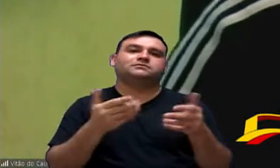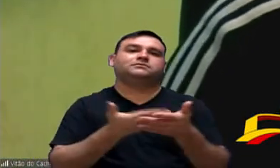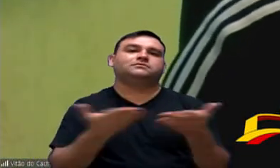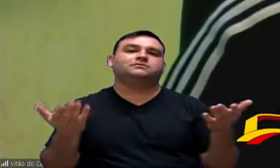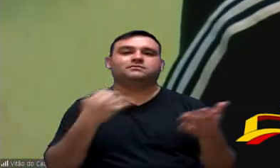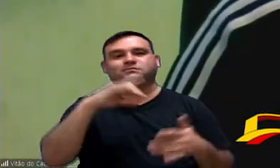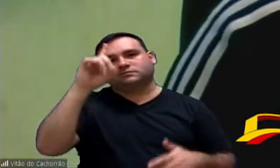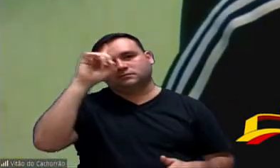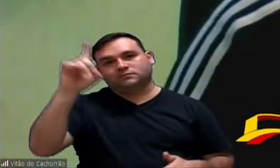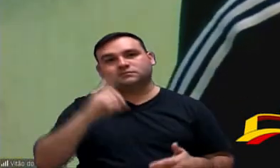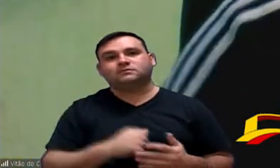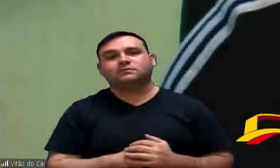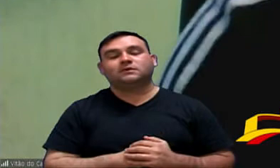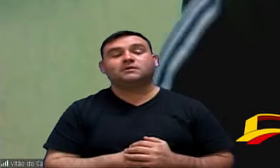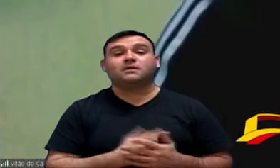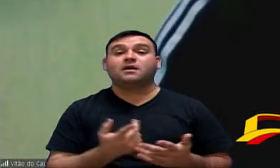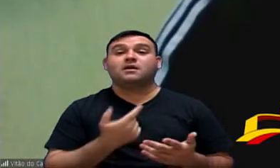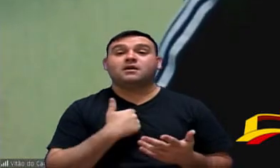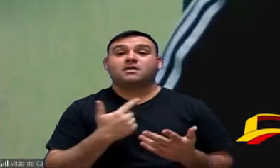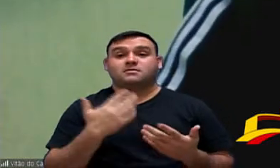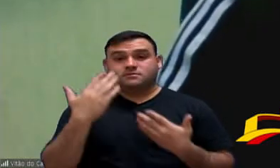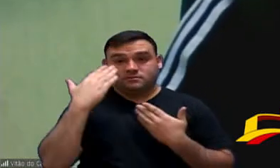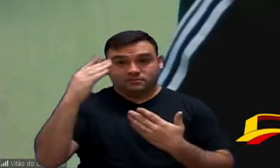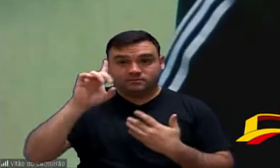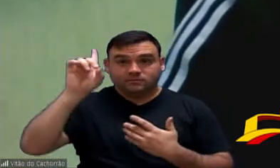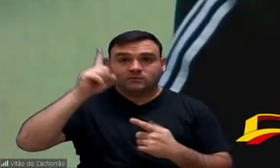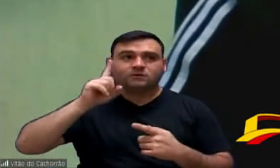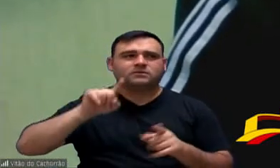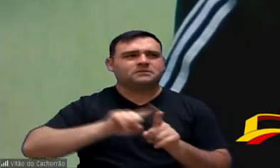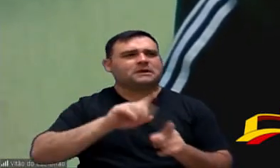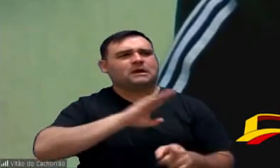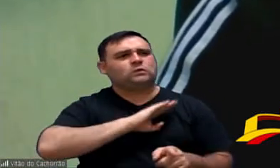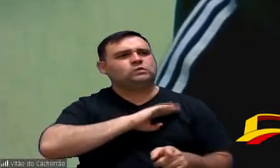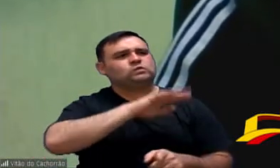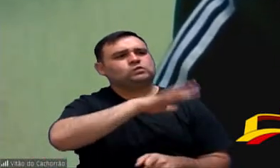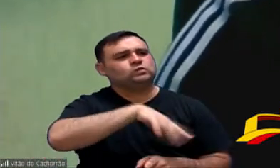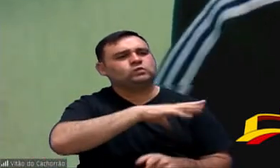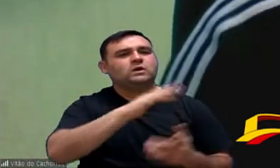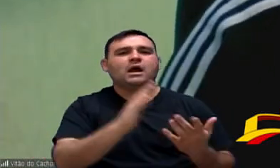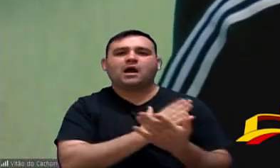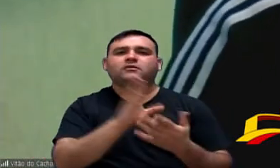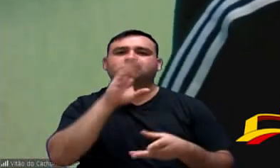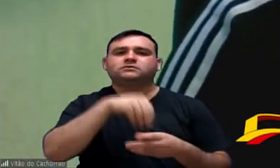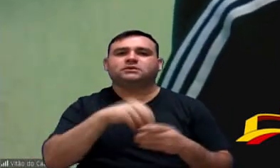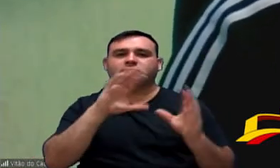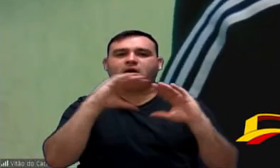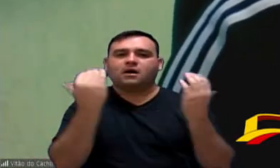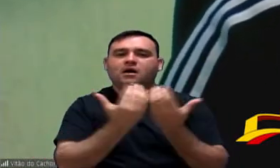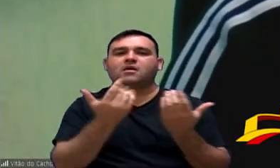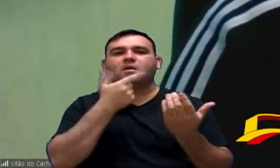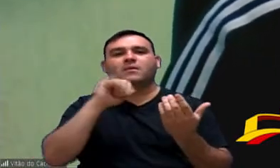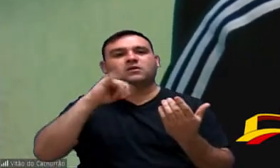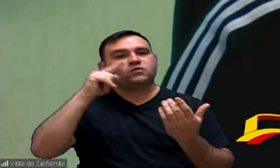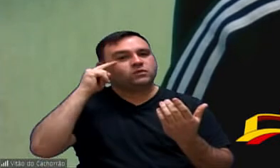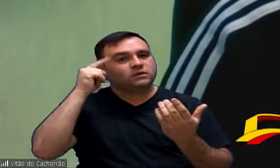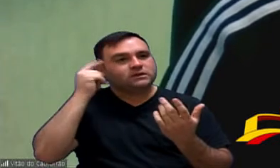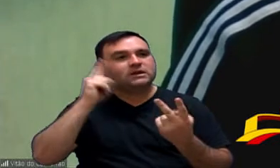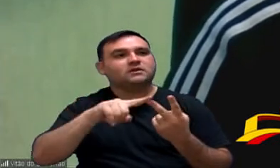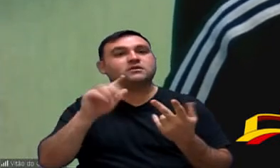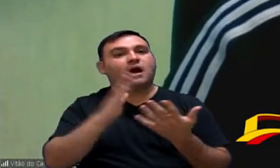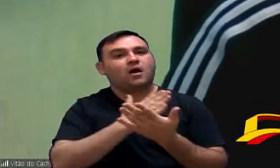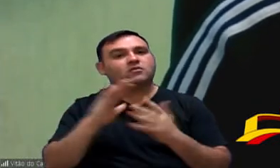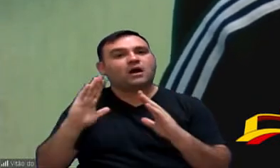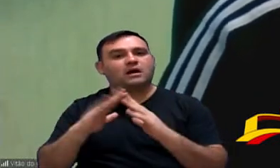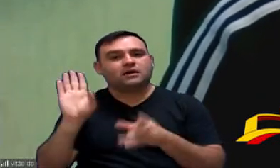dia. Agradecer a Deus e todos os colegas, né? Alguns aqui na Câmara, João Donizete, e alguns em